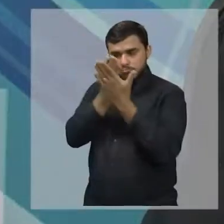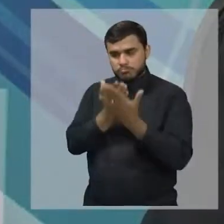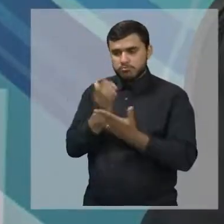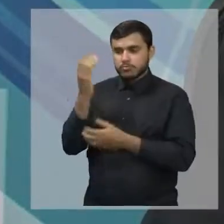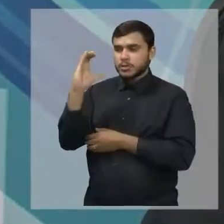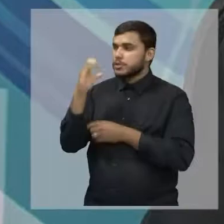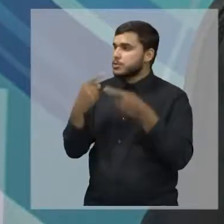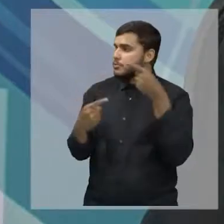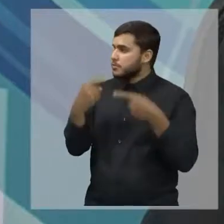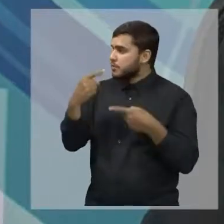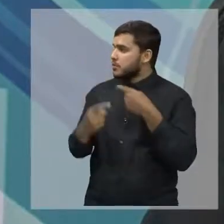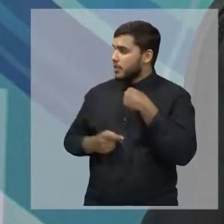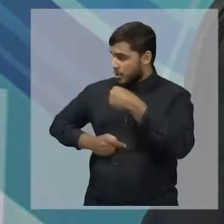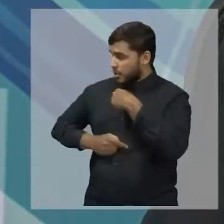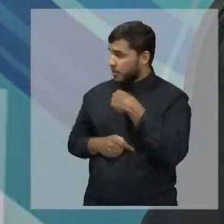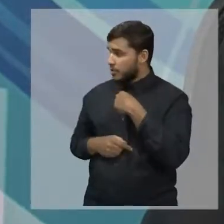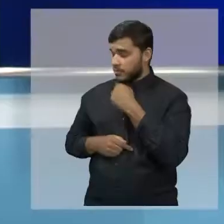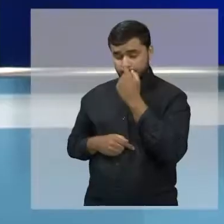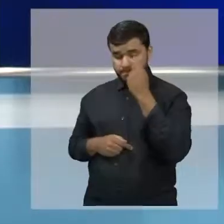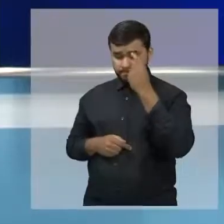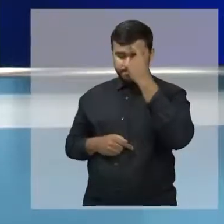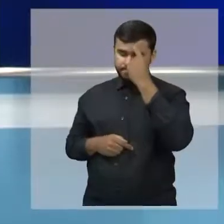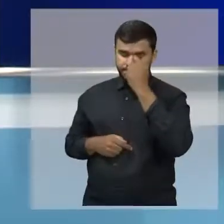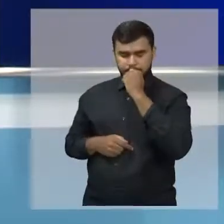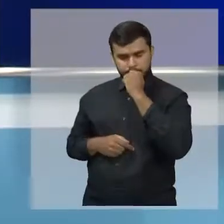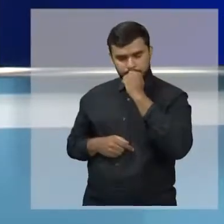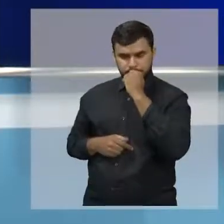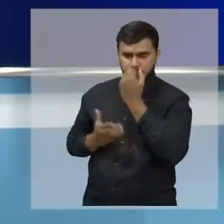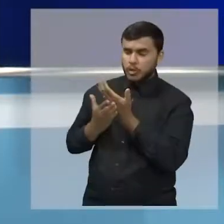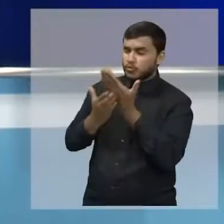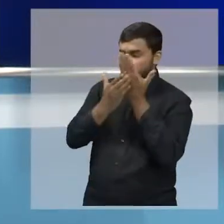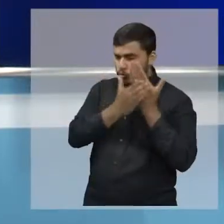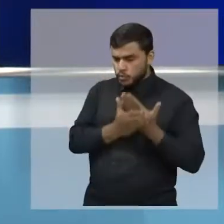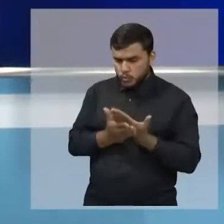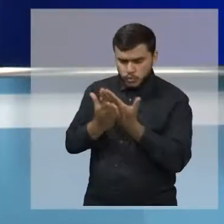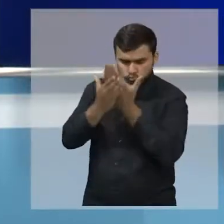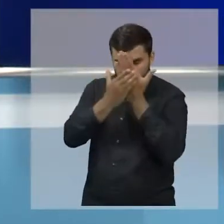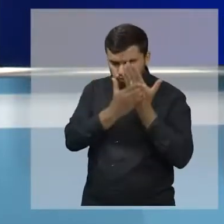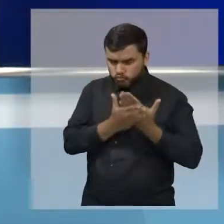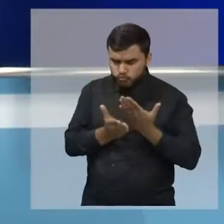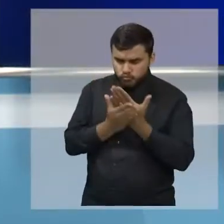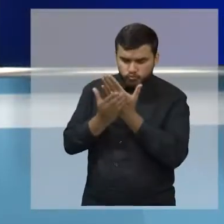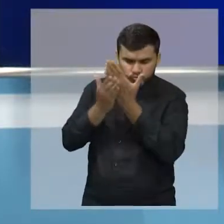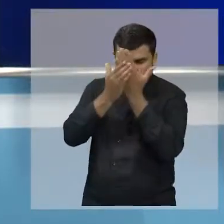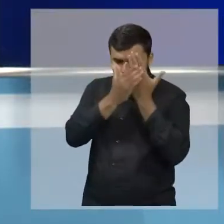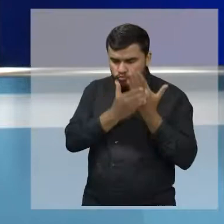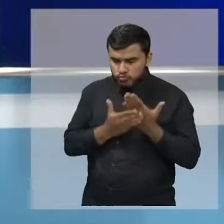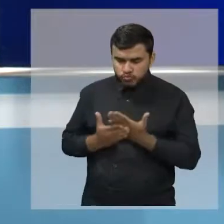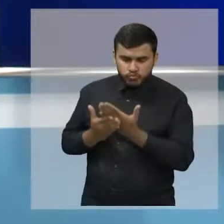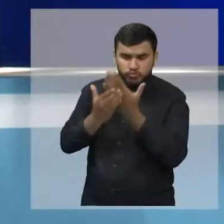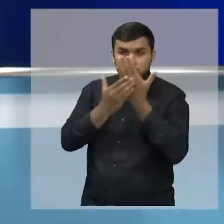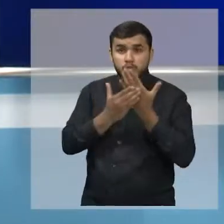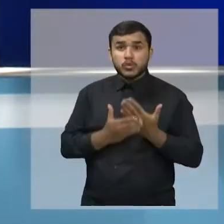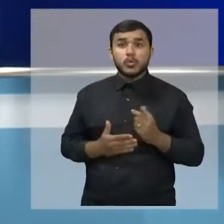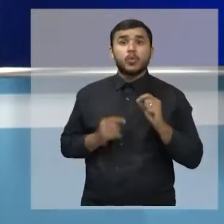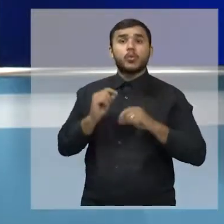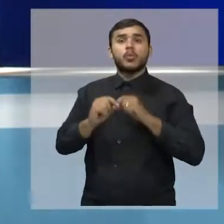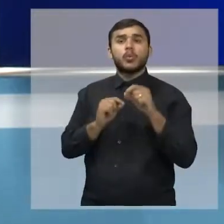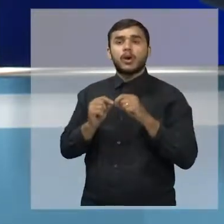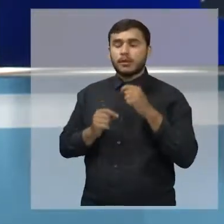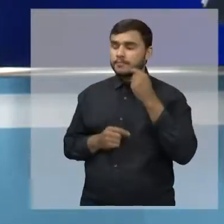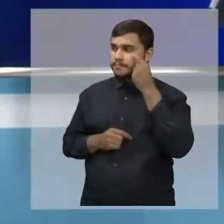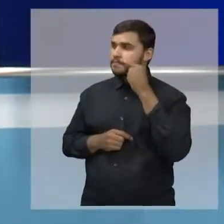tenho pensado, tenho me debruçado sobre isso a partir dessas experiências bem mais complexas, bem